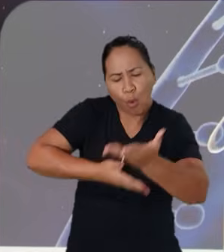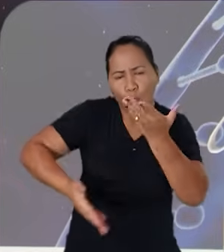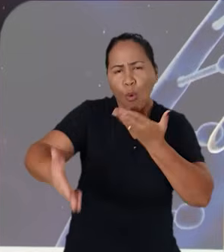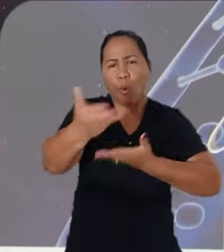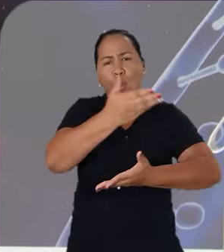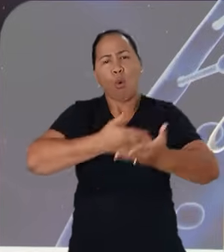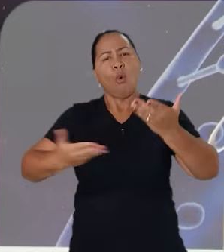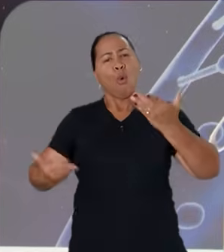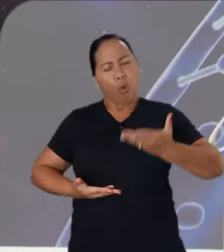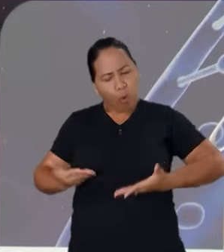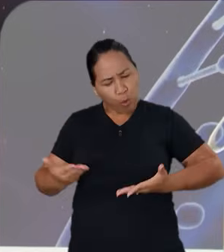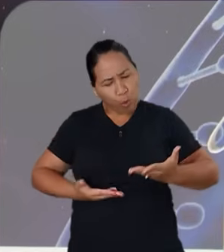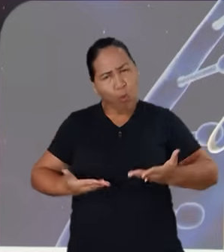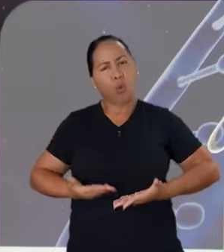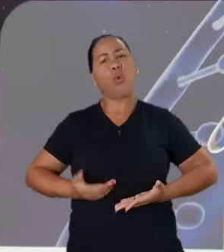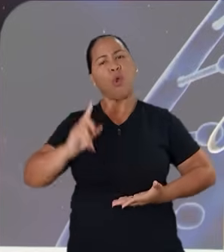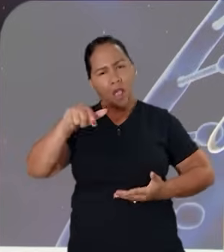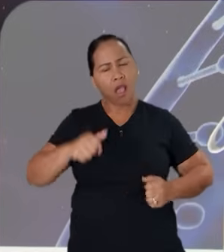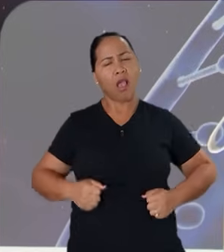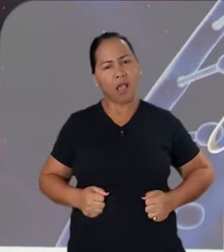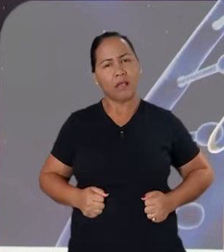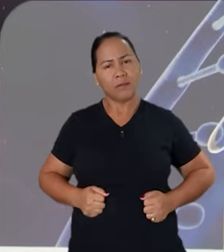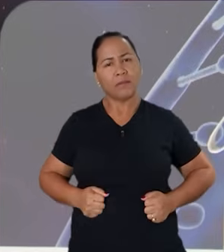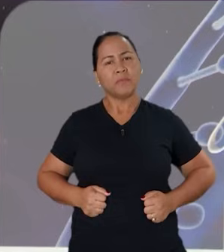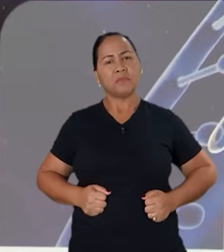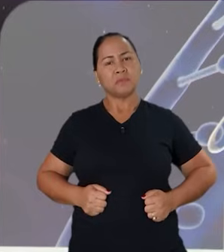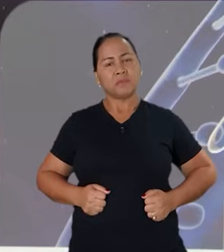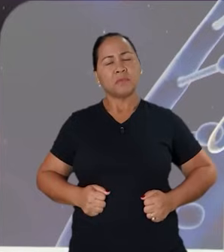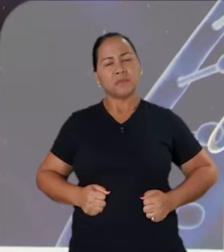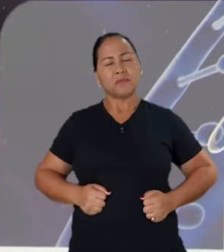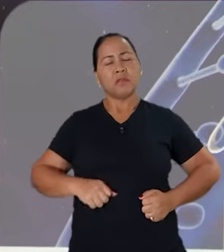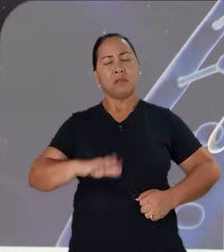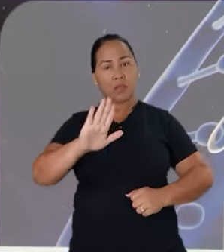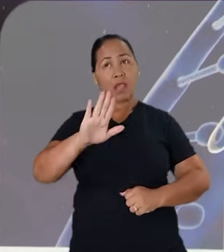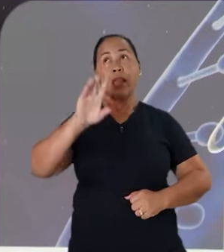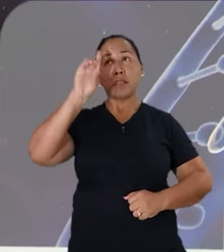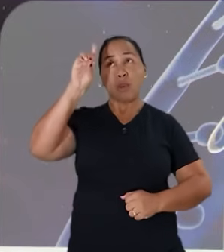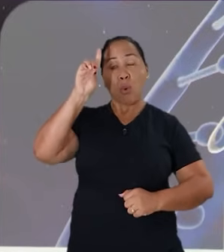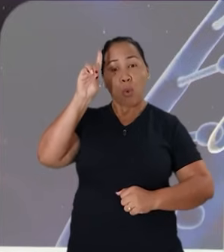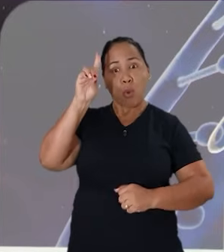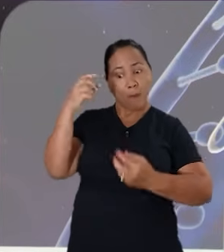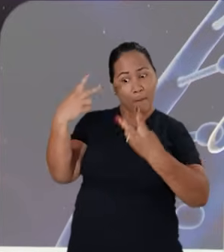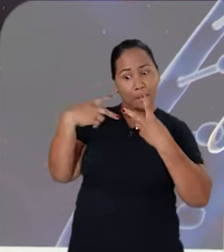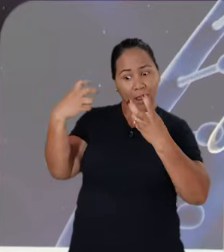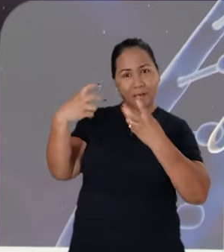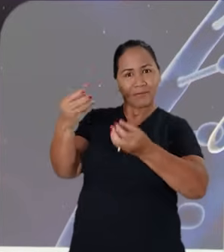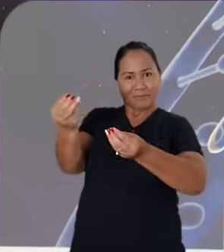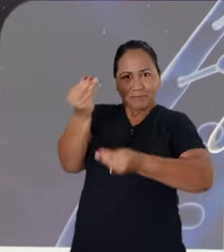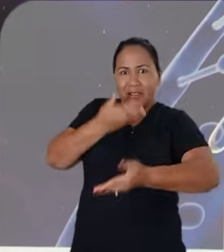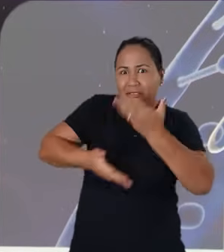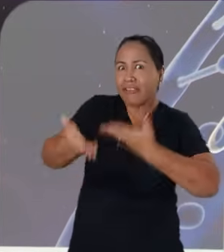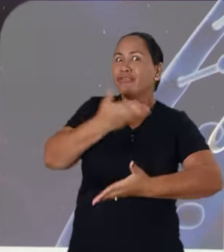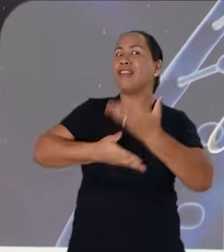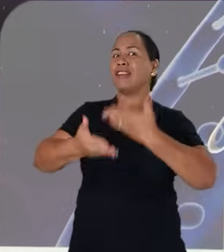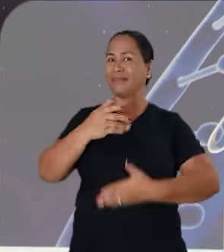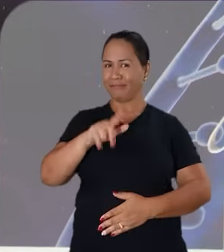doar, servir, dar, doar, servir e receber.